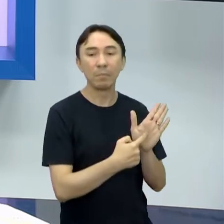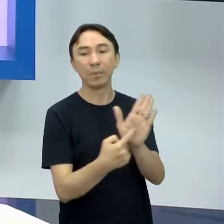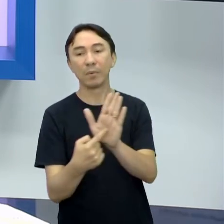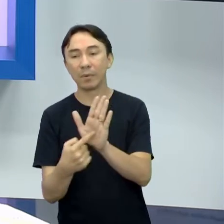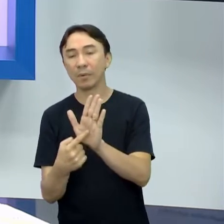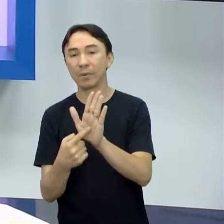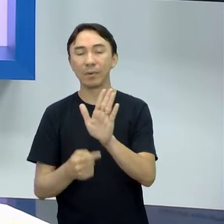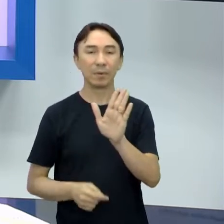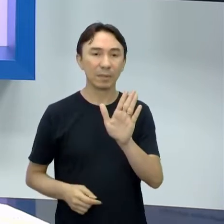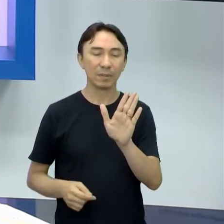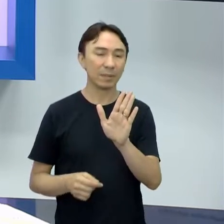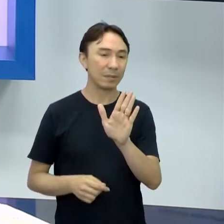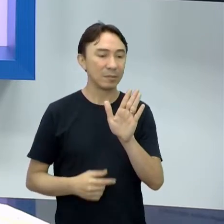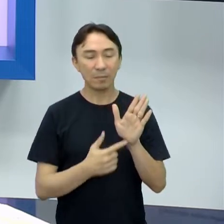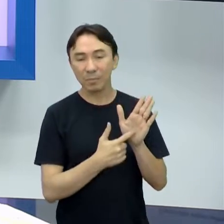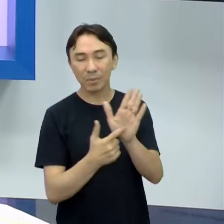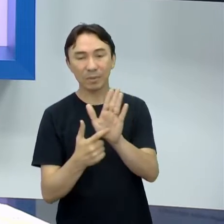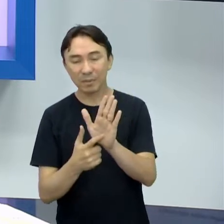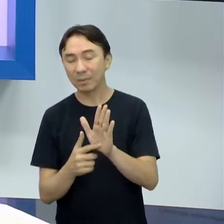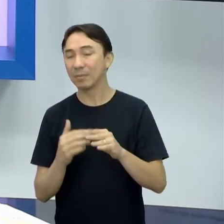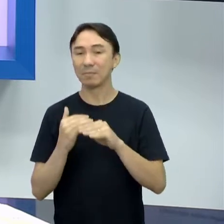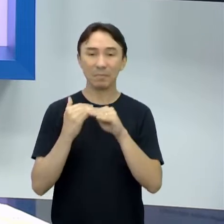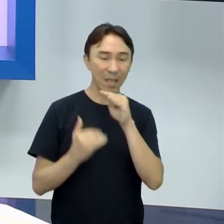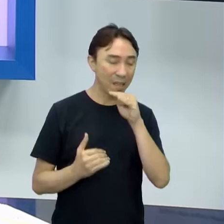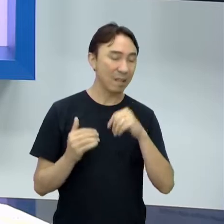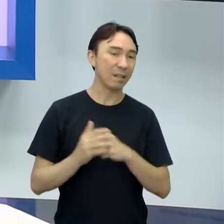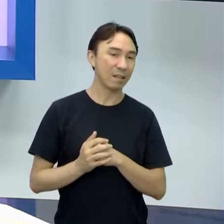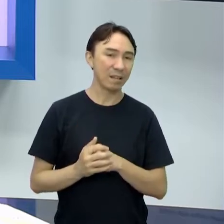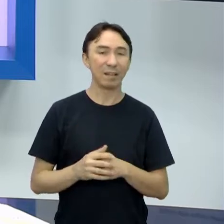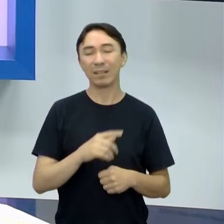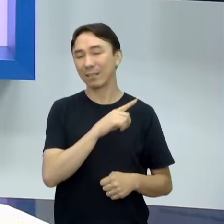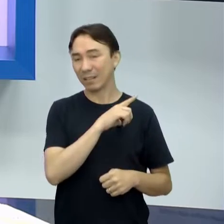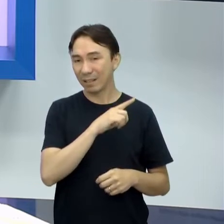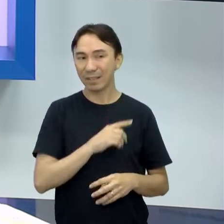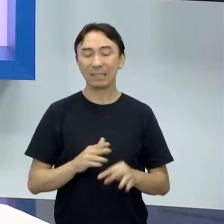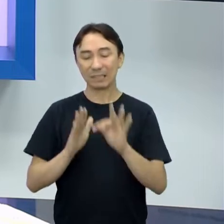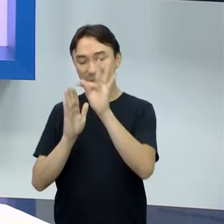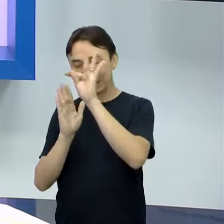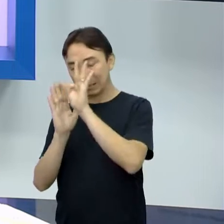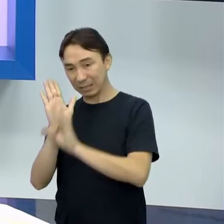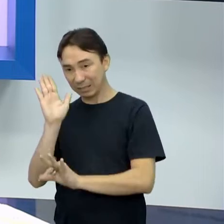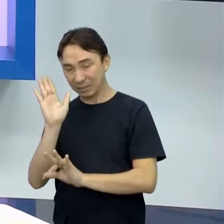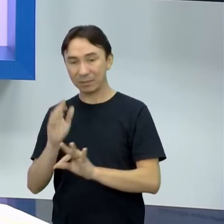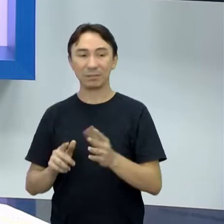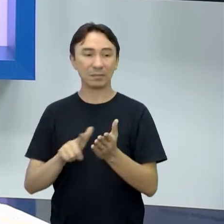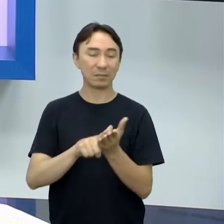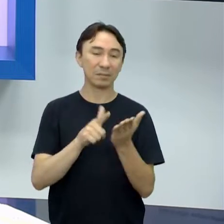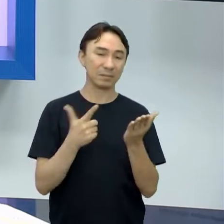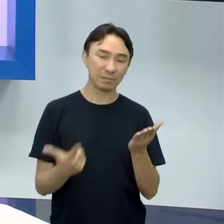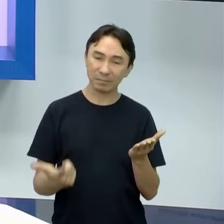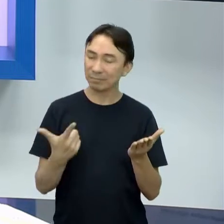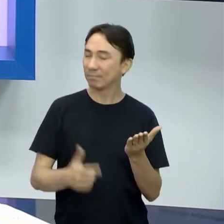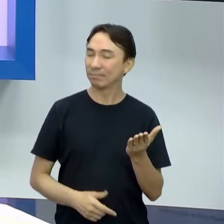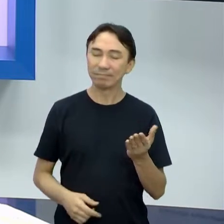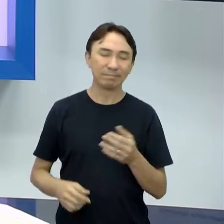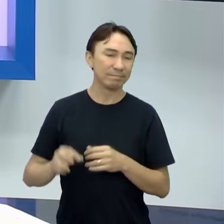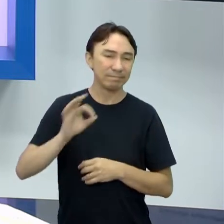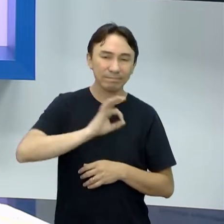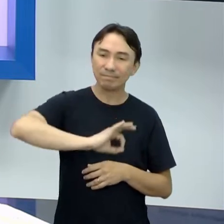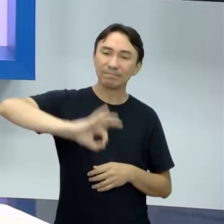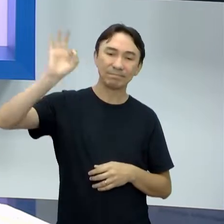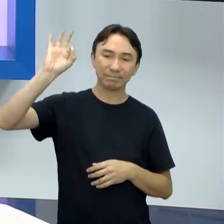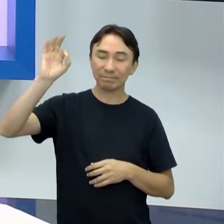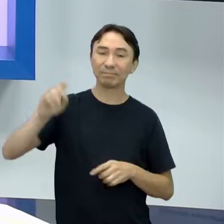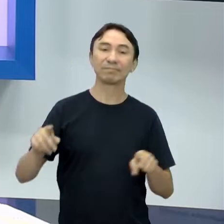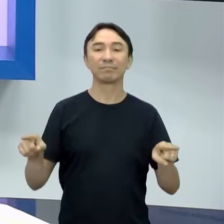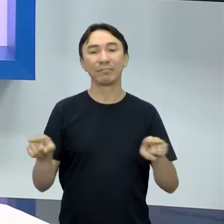nas últimas aulas textos jornalísticos fantásticos, inclusive nos últimos ele falava